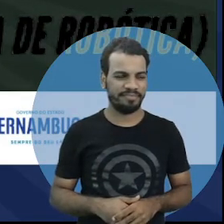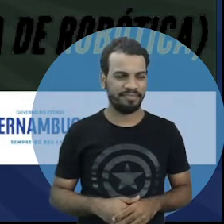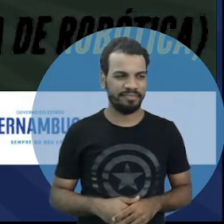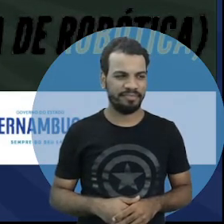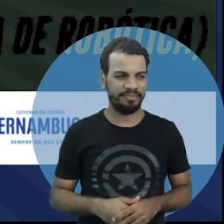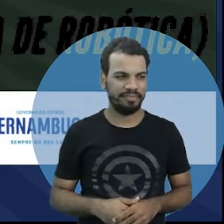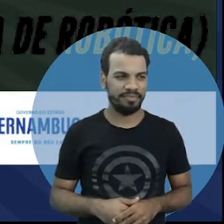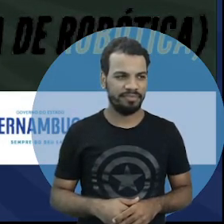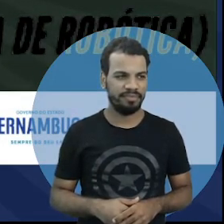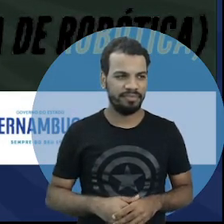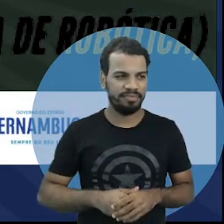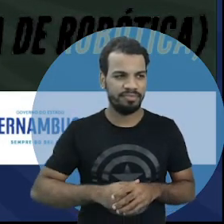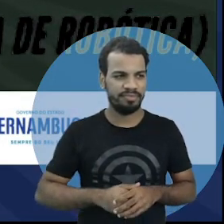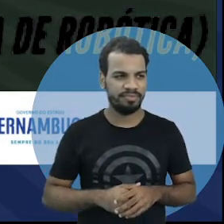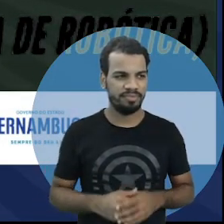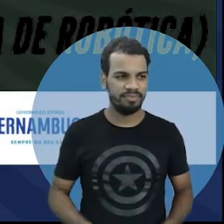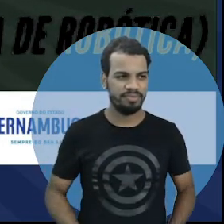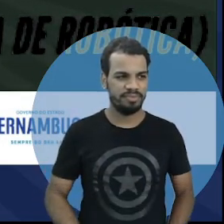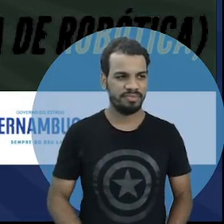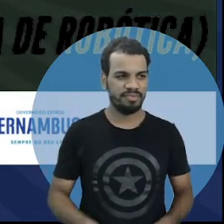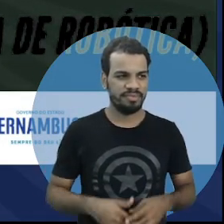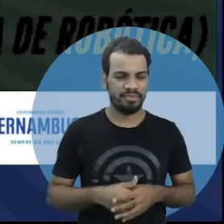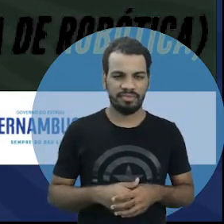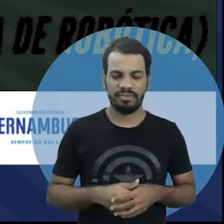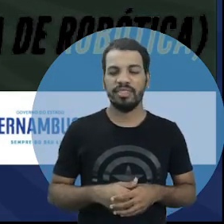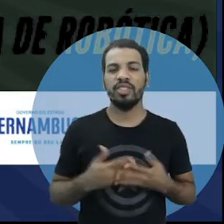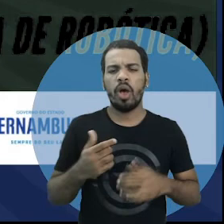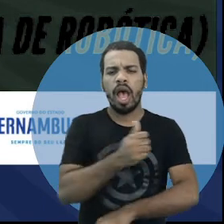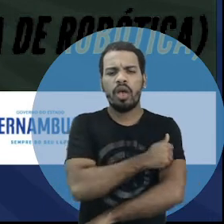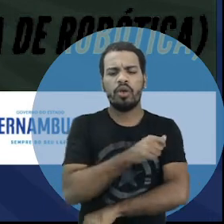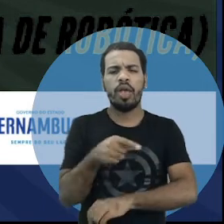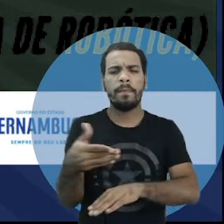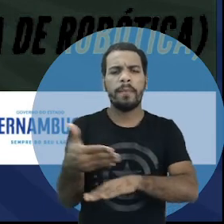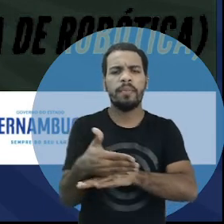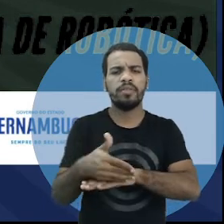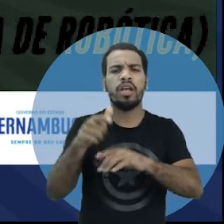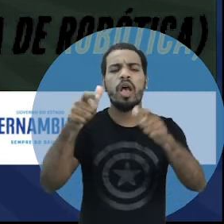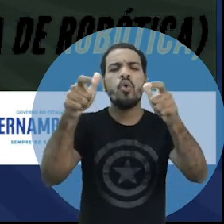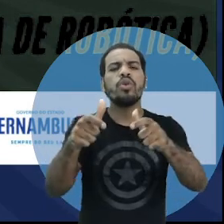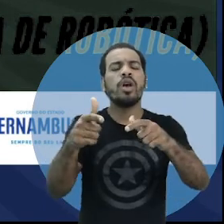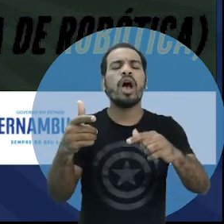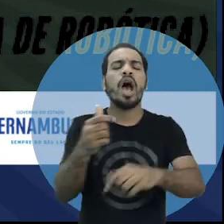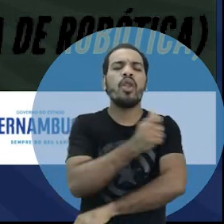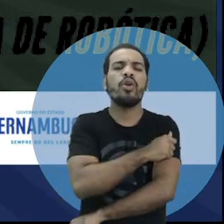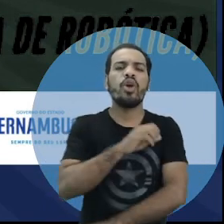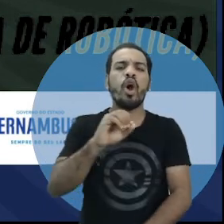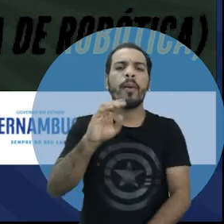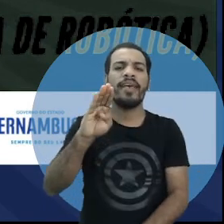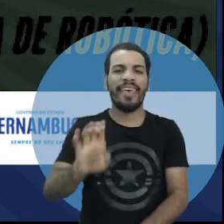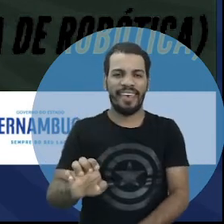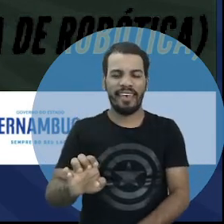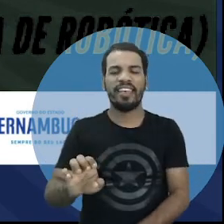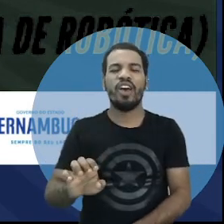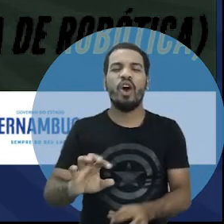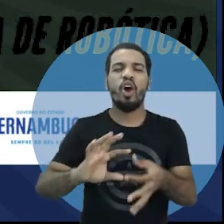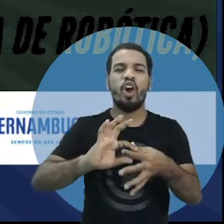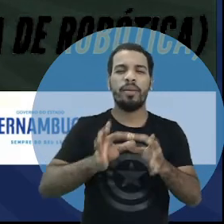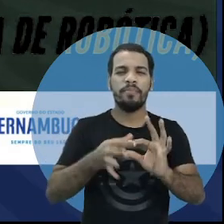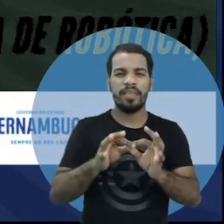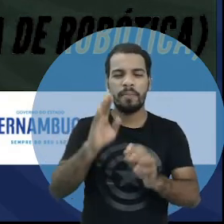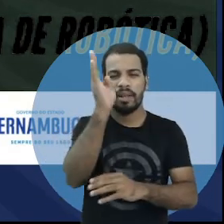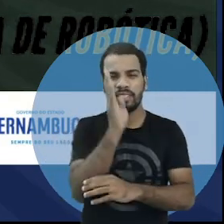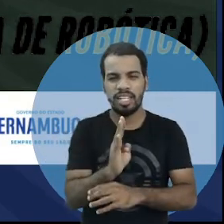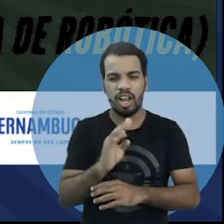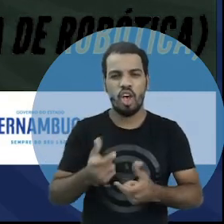os estudantes que foram envolvidos nela foram os alunos participantes da OBR, pessoal. Então, a Olimpíada Brasileira de